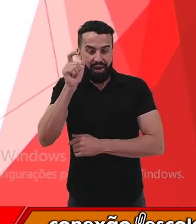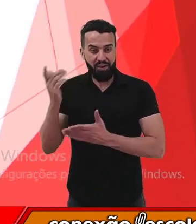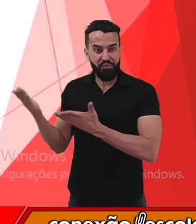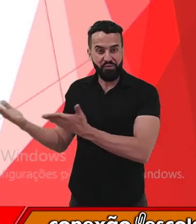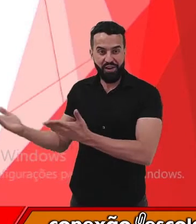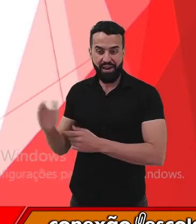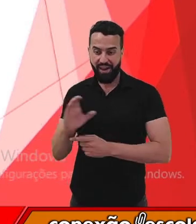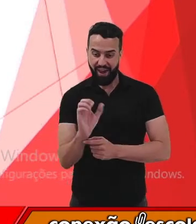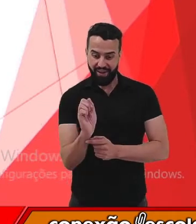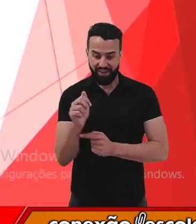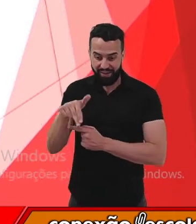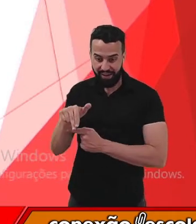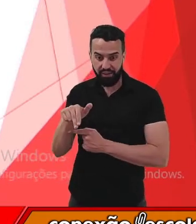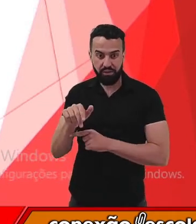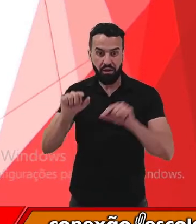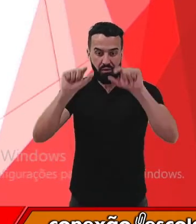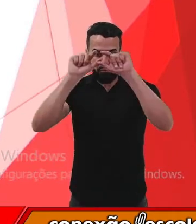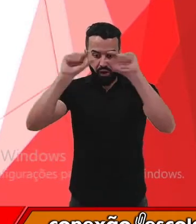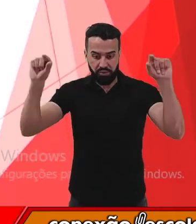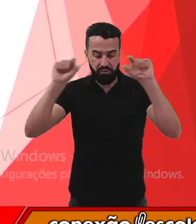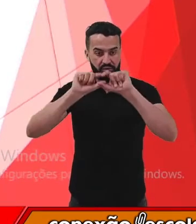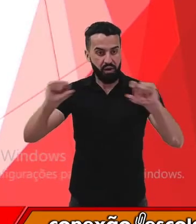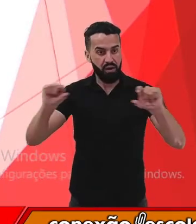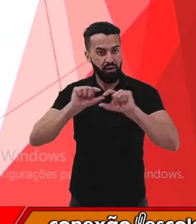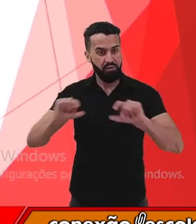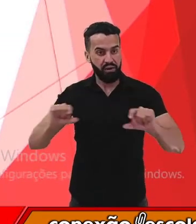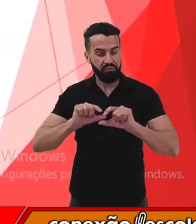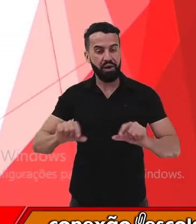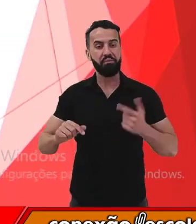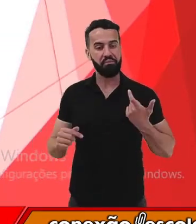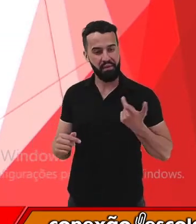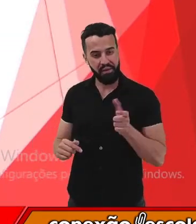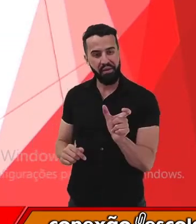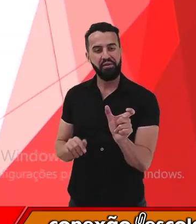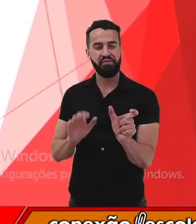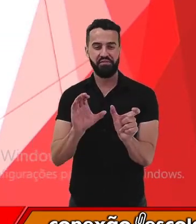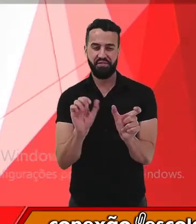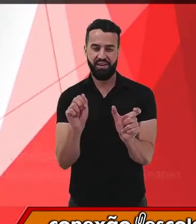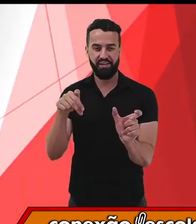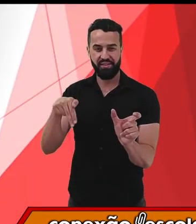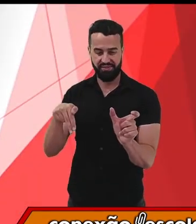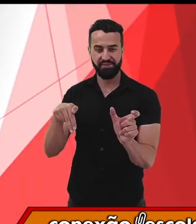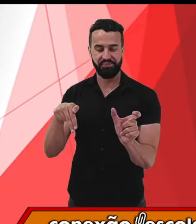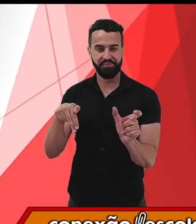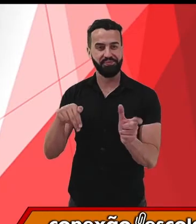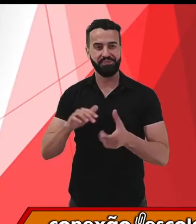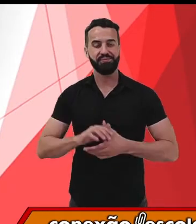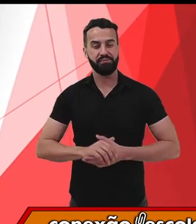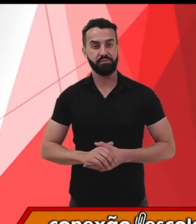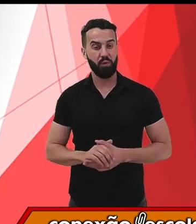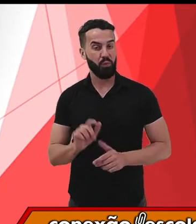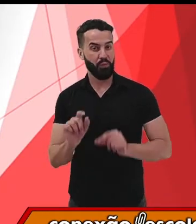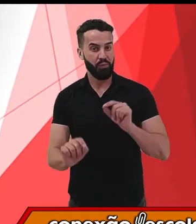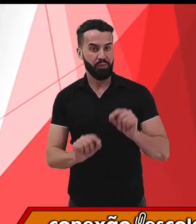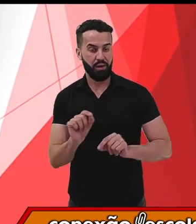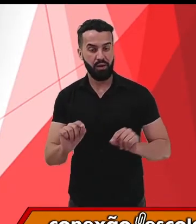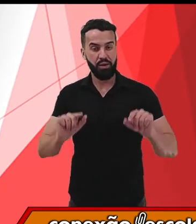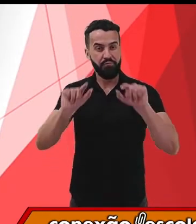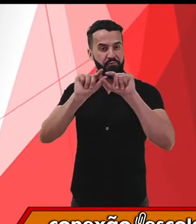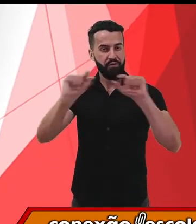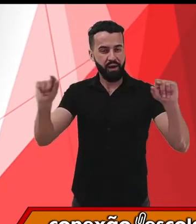o can para todas essas ocasiões aí, né? E aí a gente parte para aquela ideia das